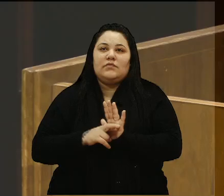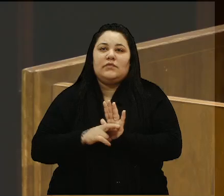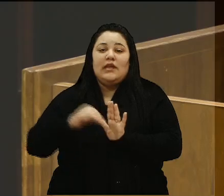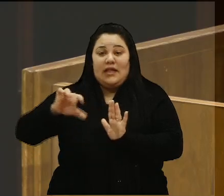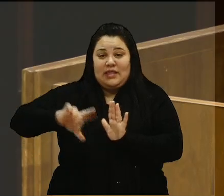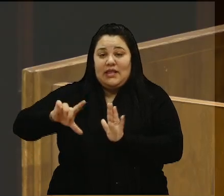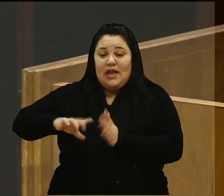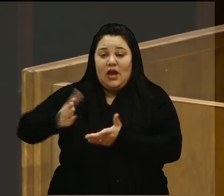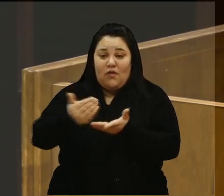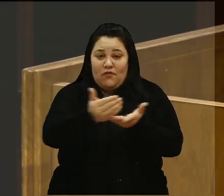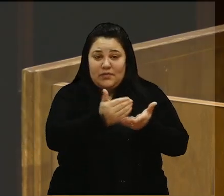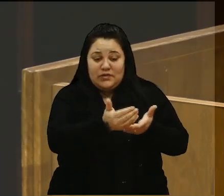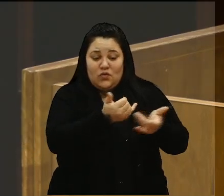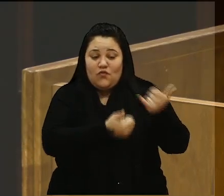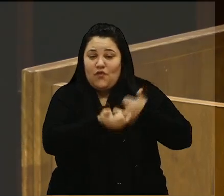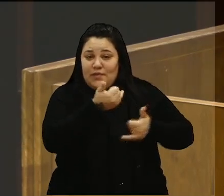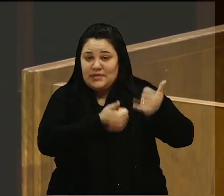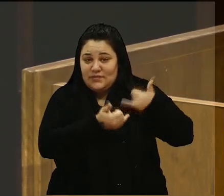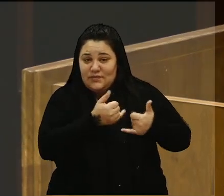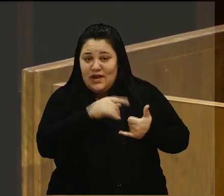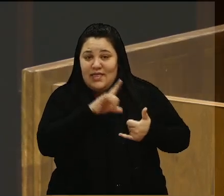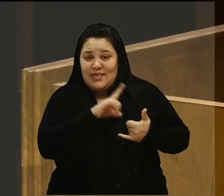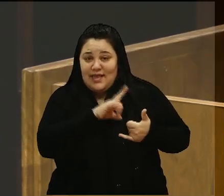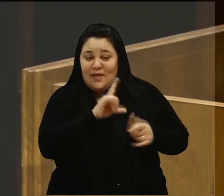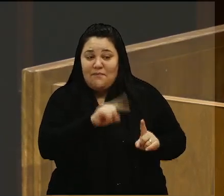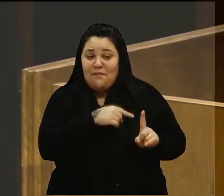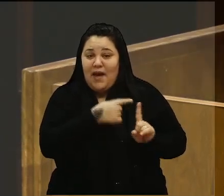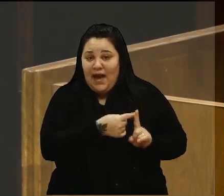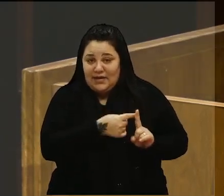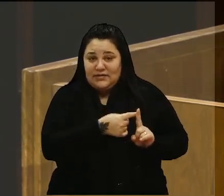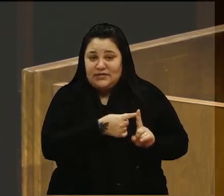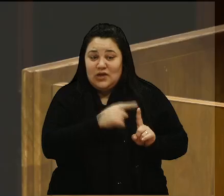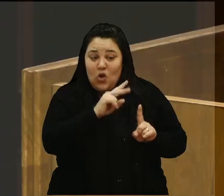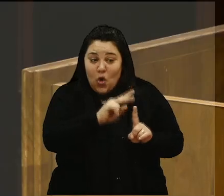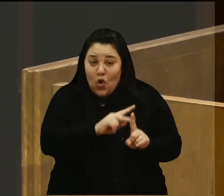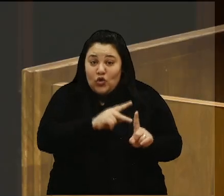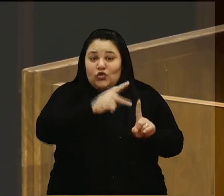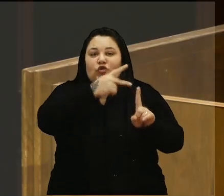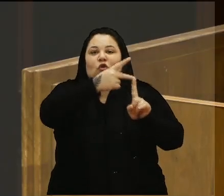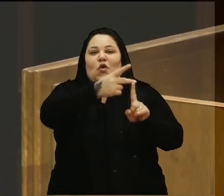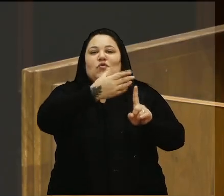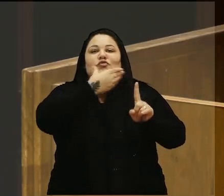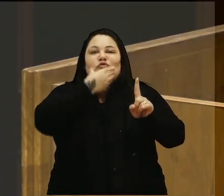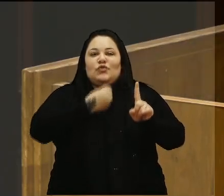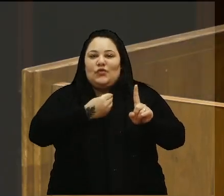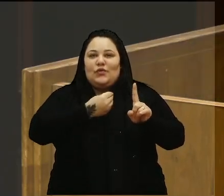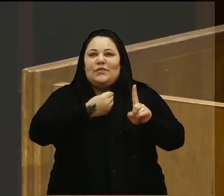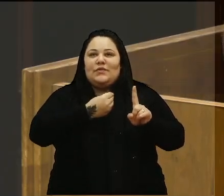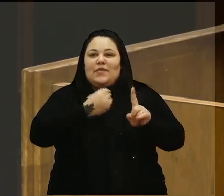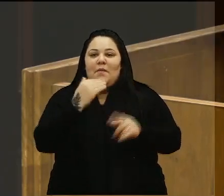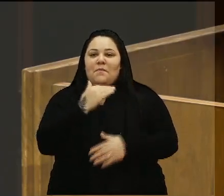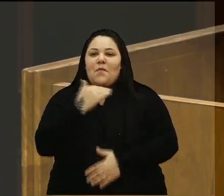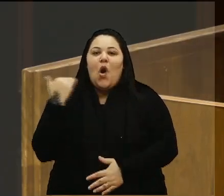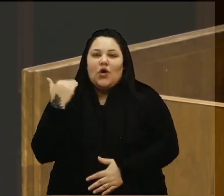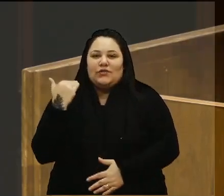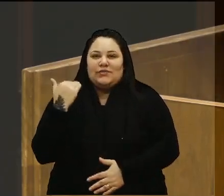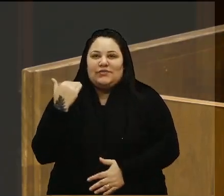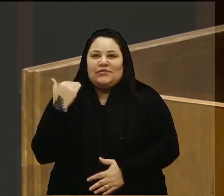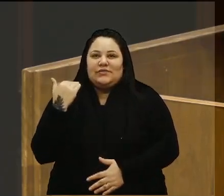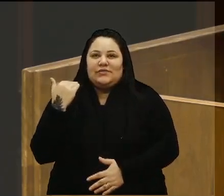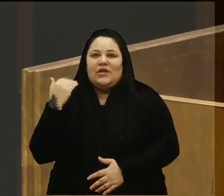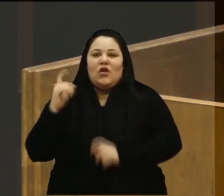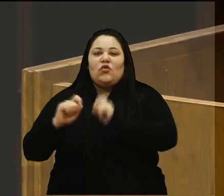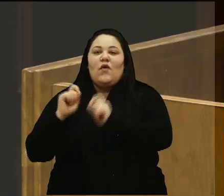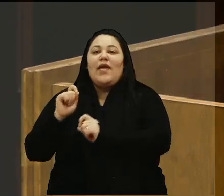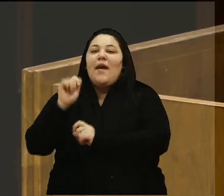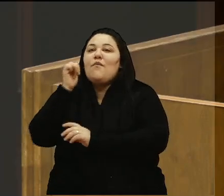dados conservadores, temos mais que o dobro de homens mortos por suas parceiras do que mulheres